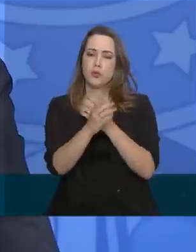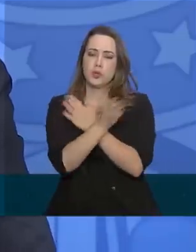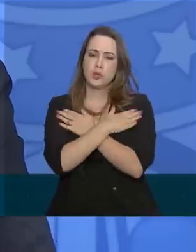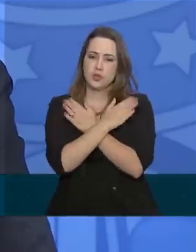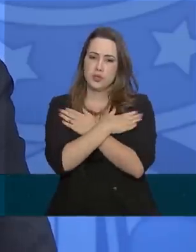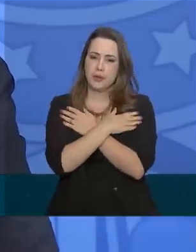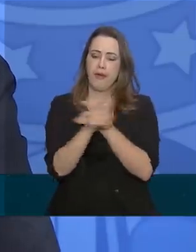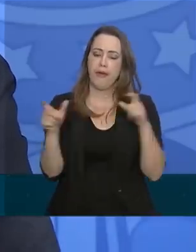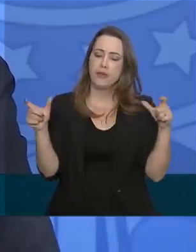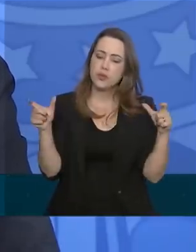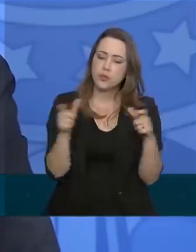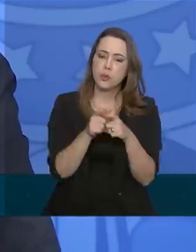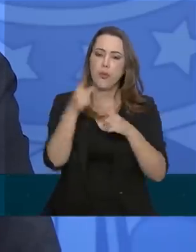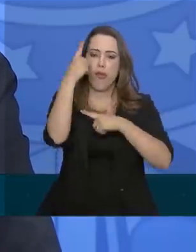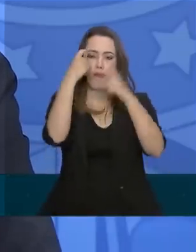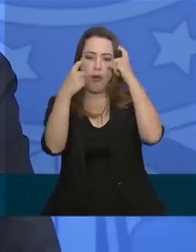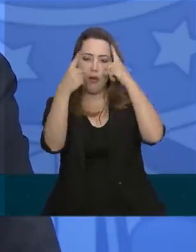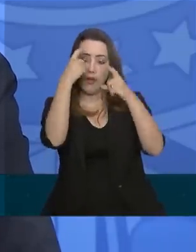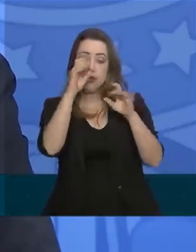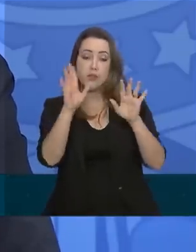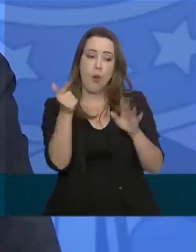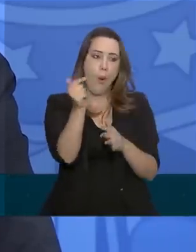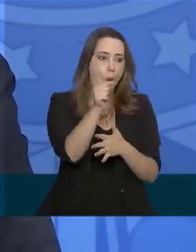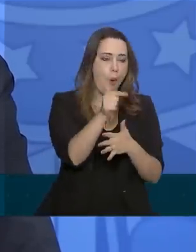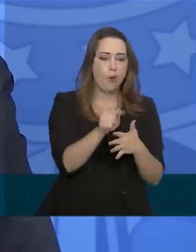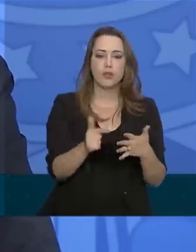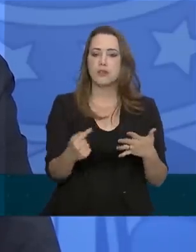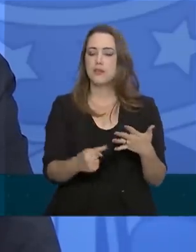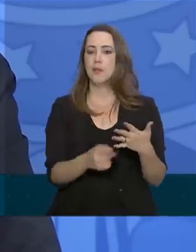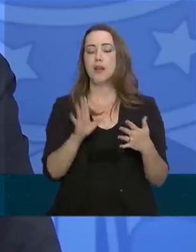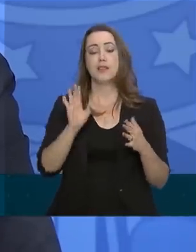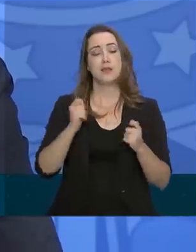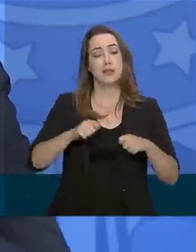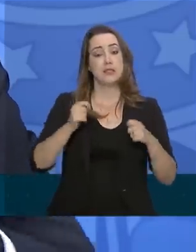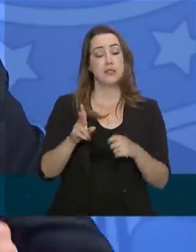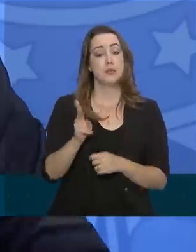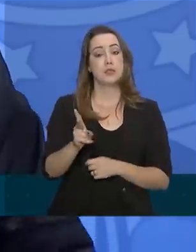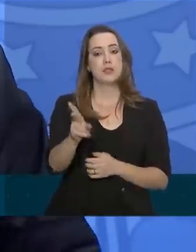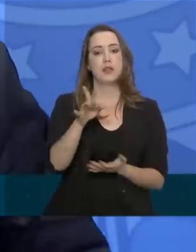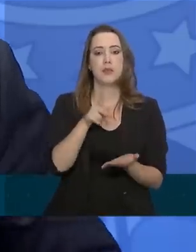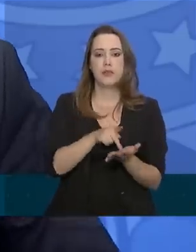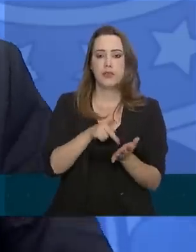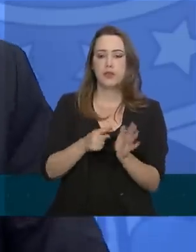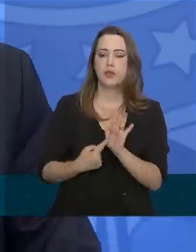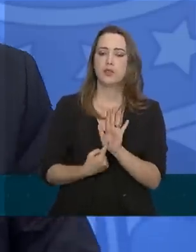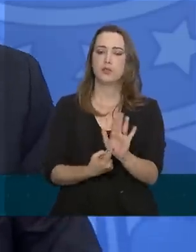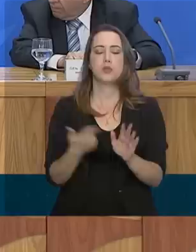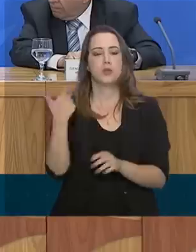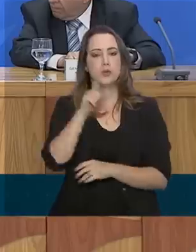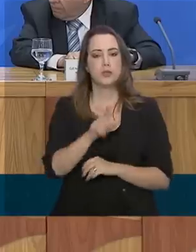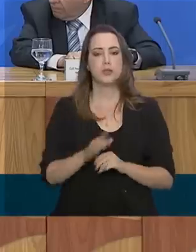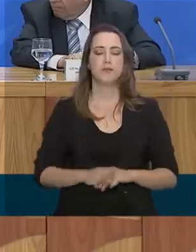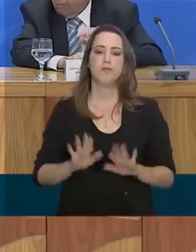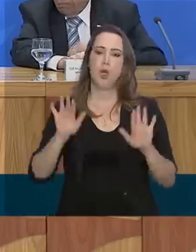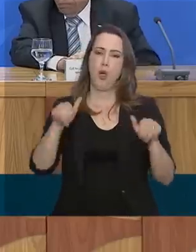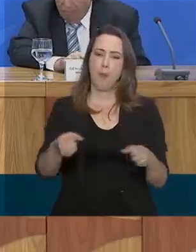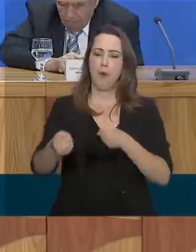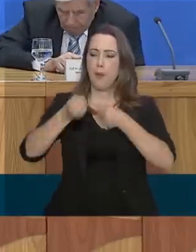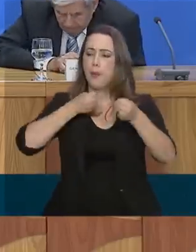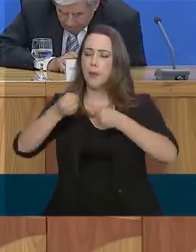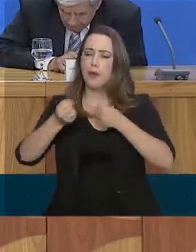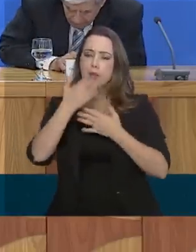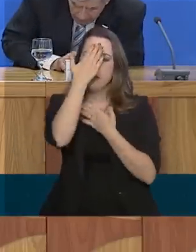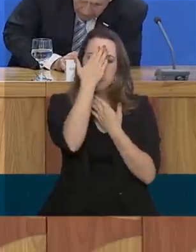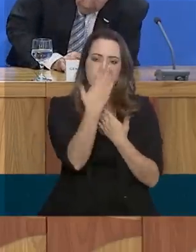todas as coisas o outro mas devemos ver a verdade acima de tudo para atingir seu objetivo encerrada a coletiva